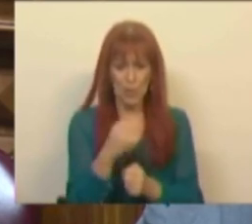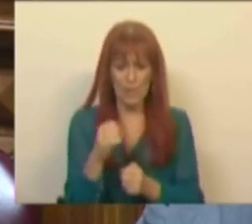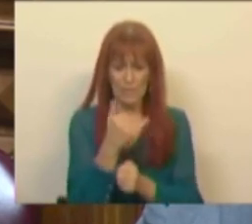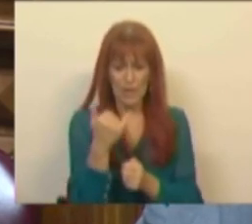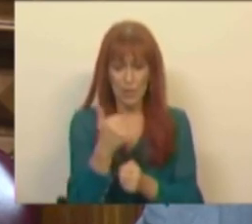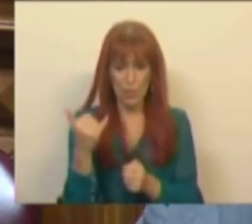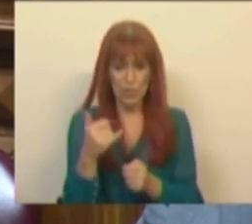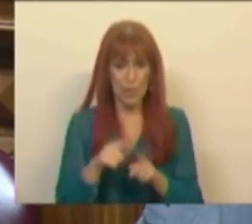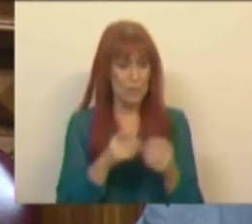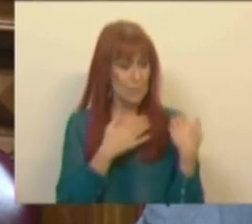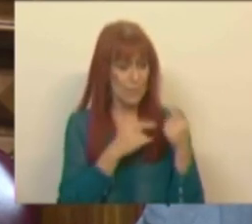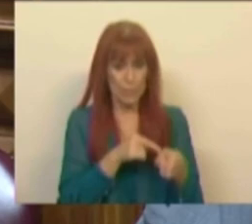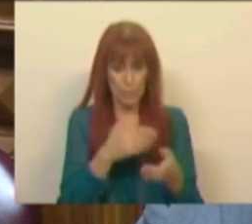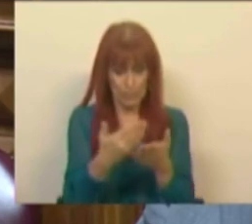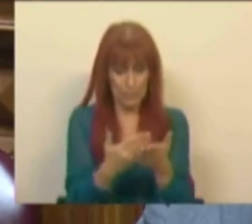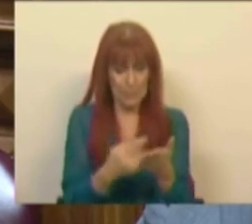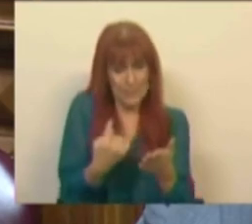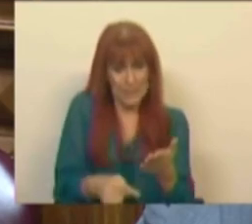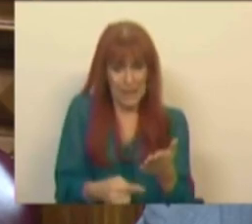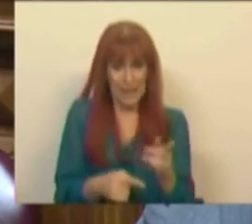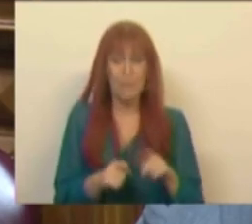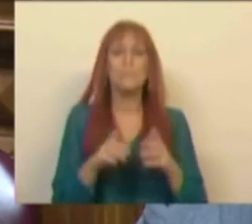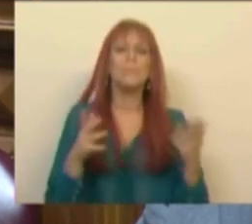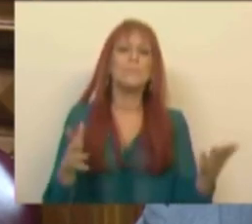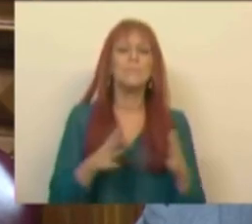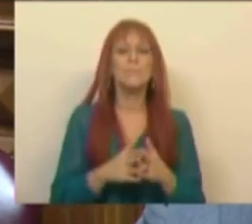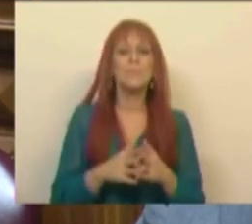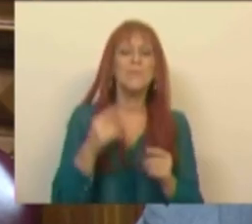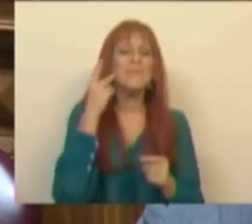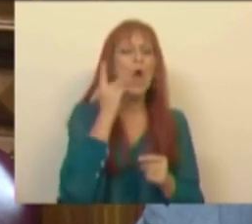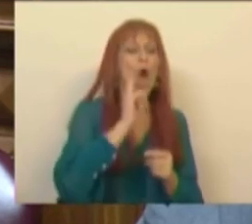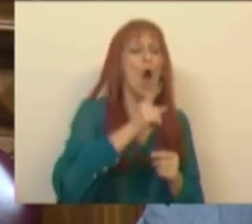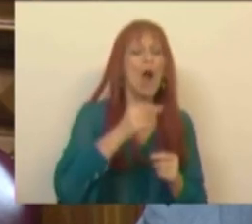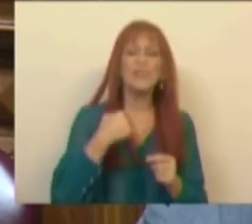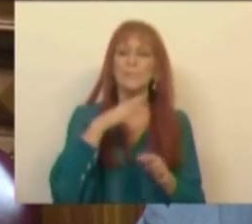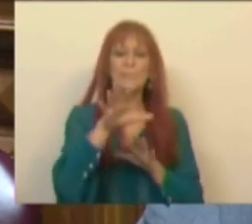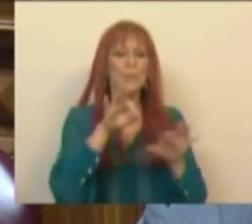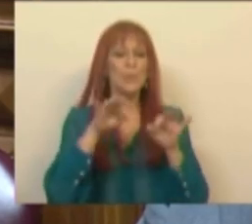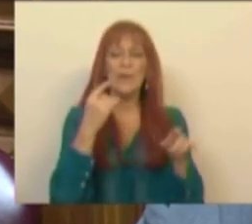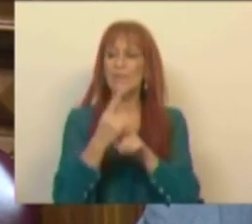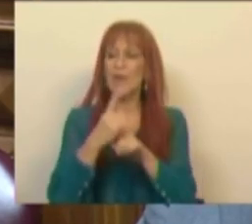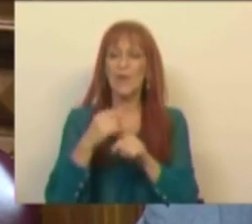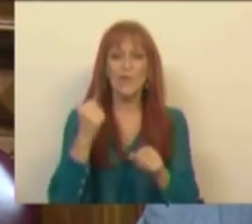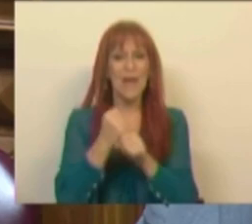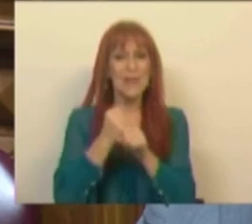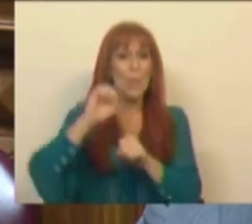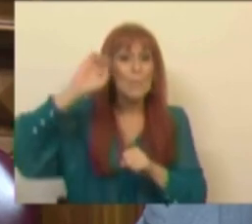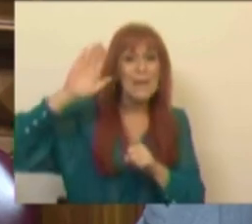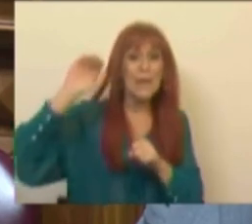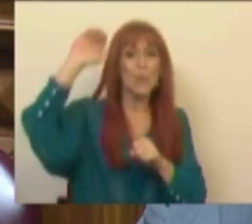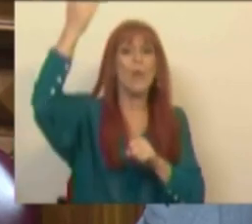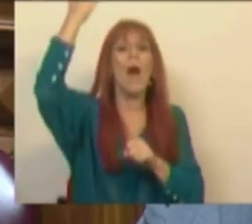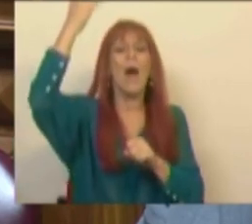entre as suas atribuições tem precisamente a de identificar e designar as áreas de ação prioritária em termos